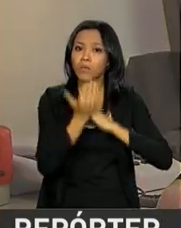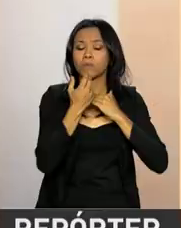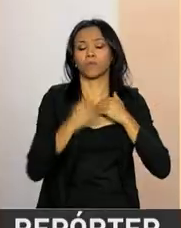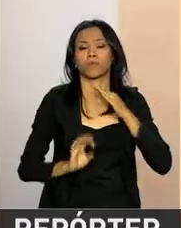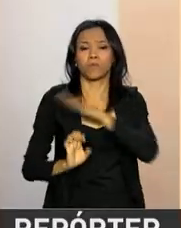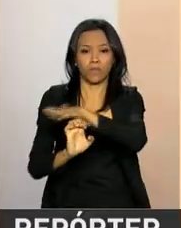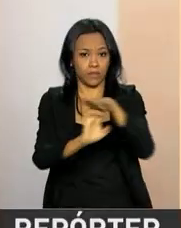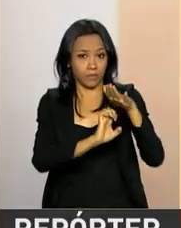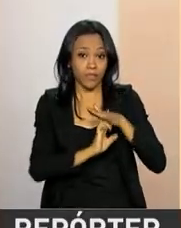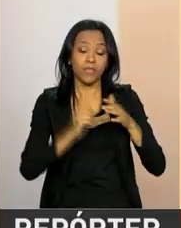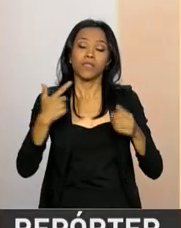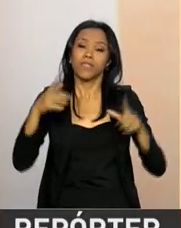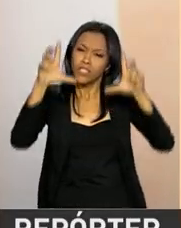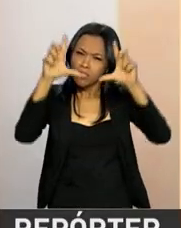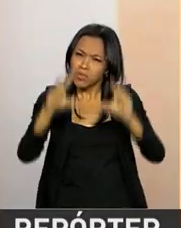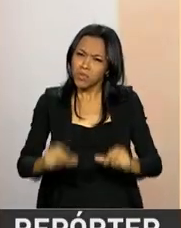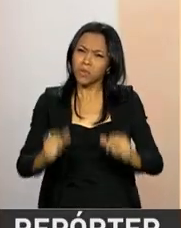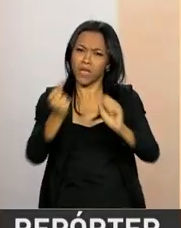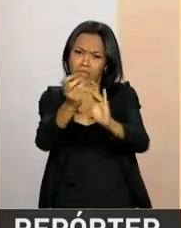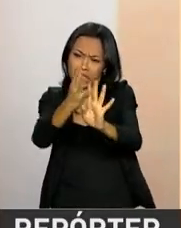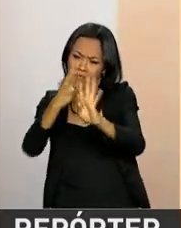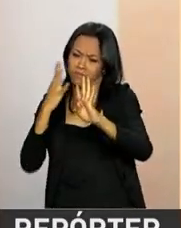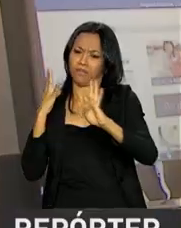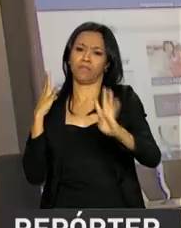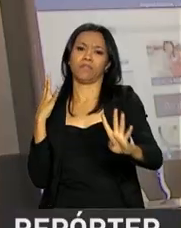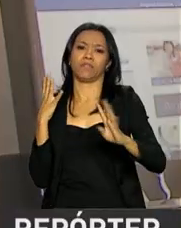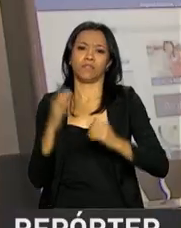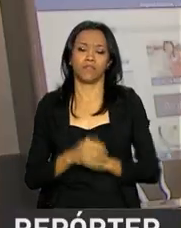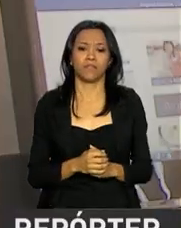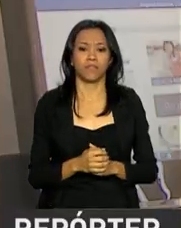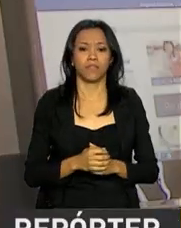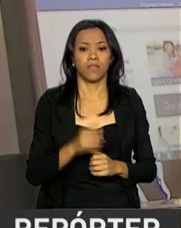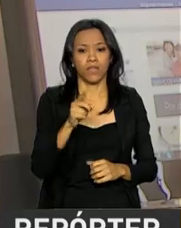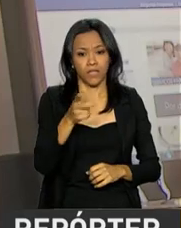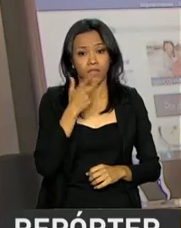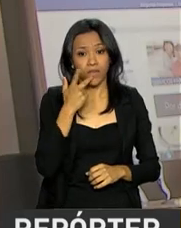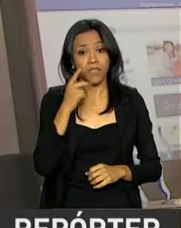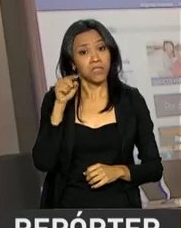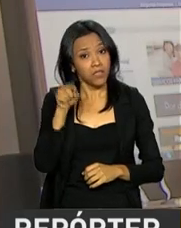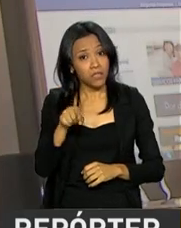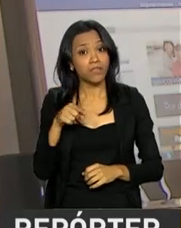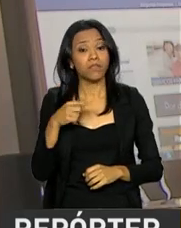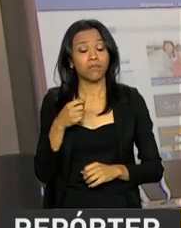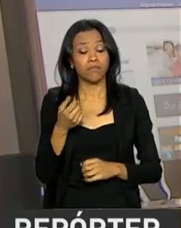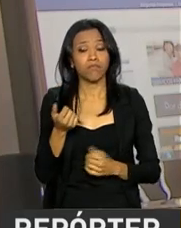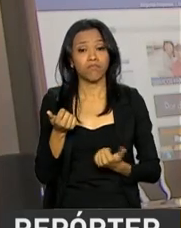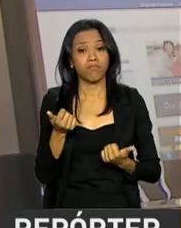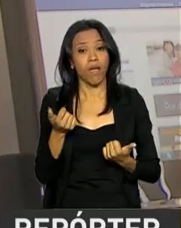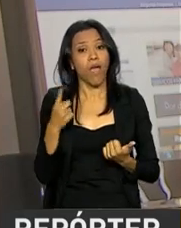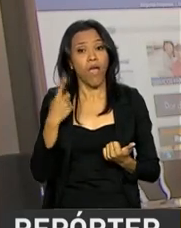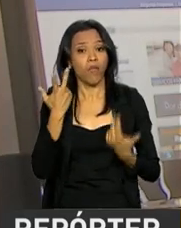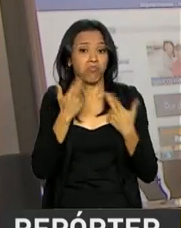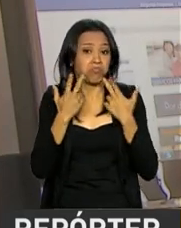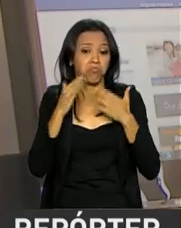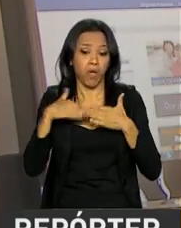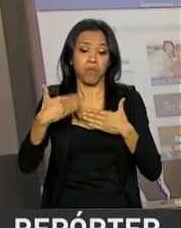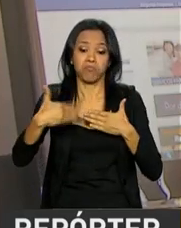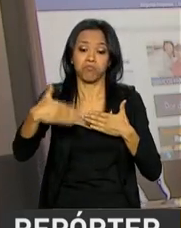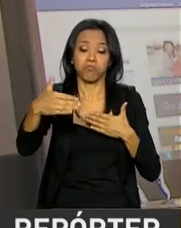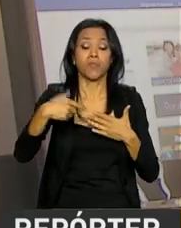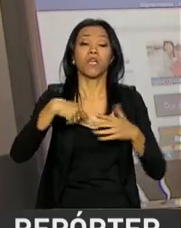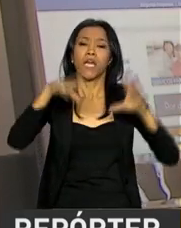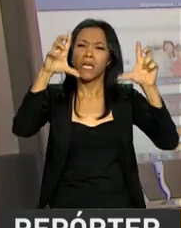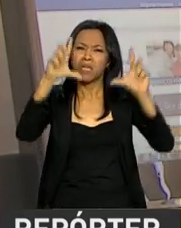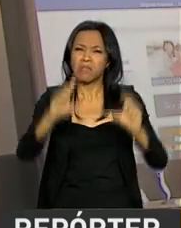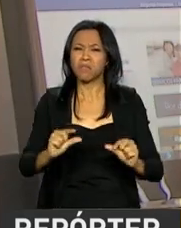e diminui as filas dos postos de atendimento eu acredito que se a tendência né essa disponibilizou a